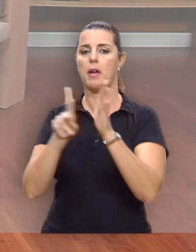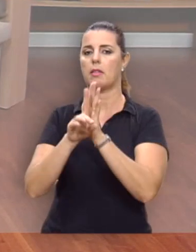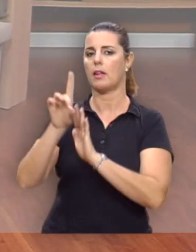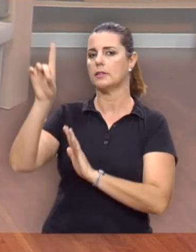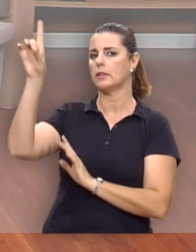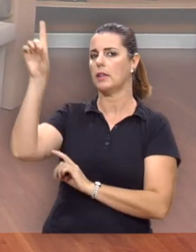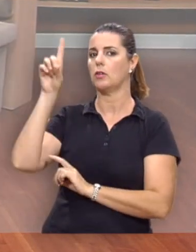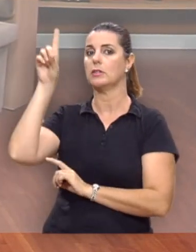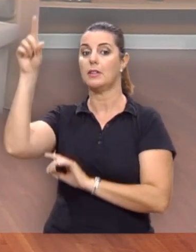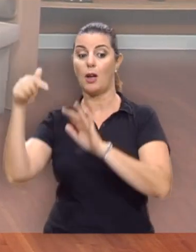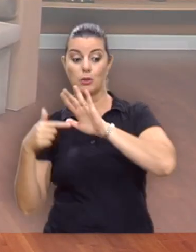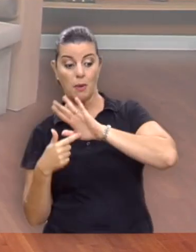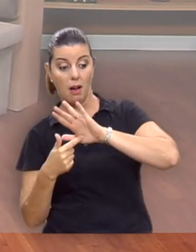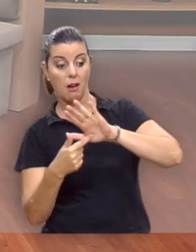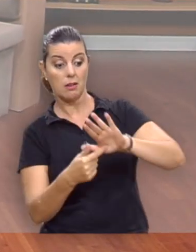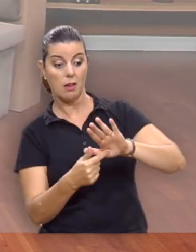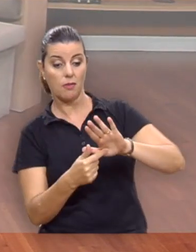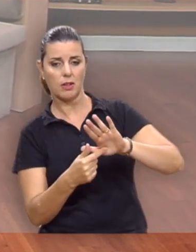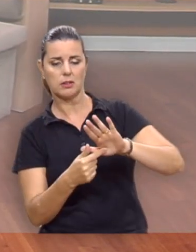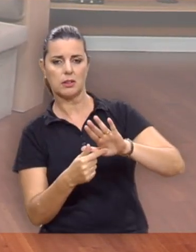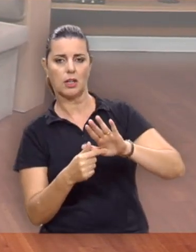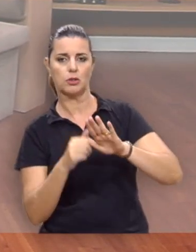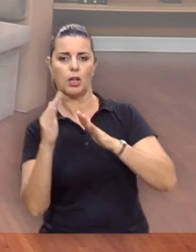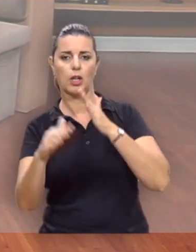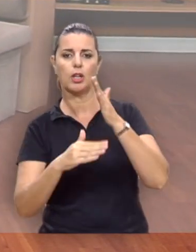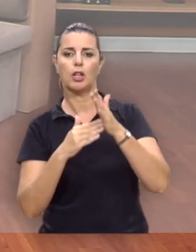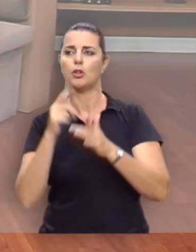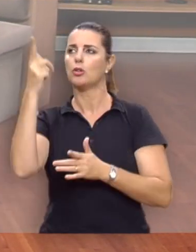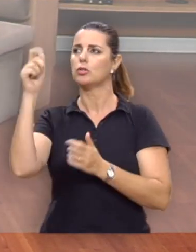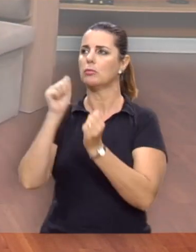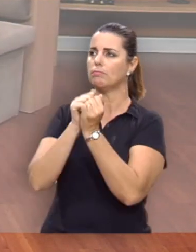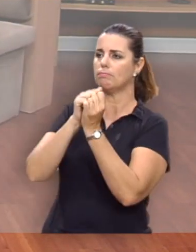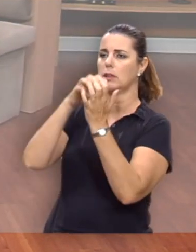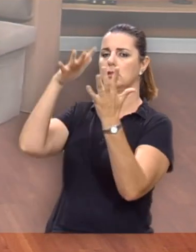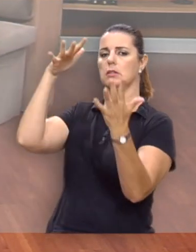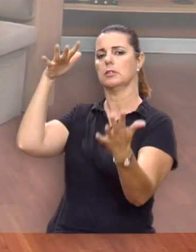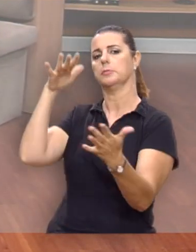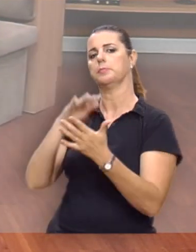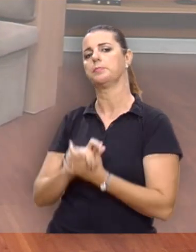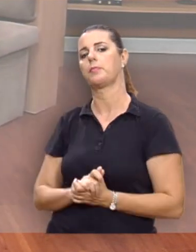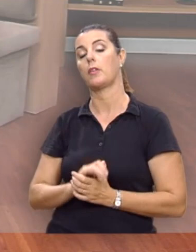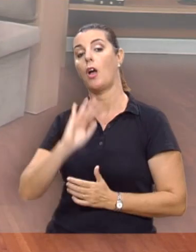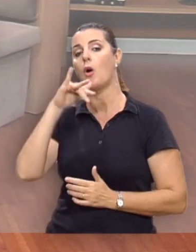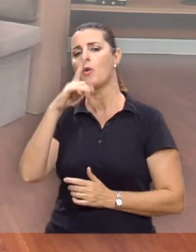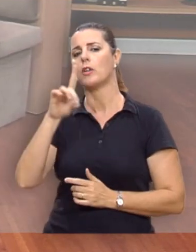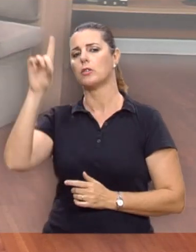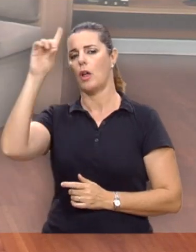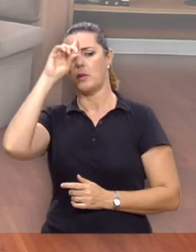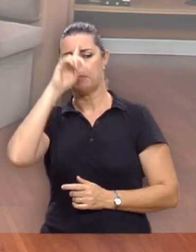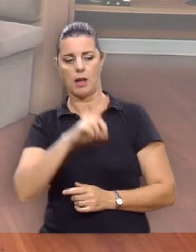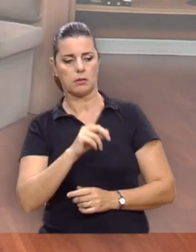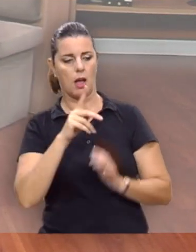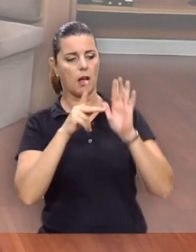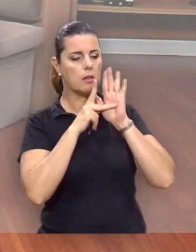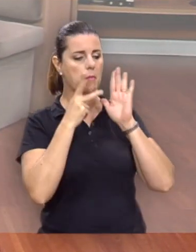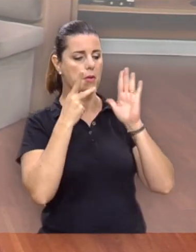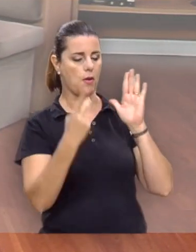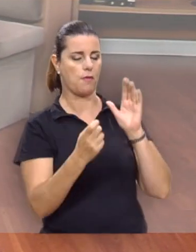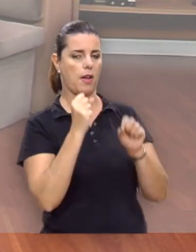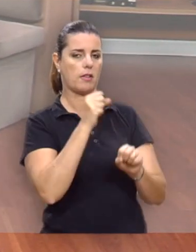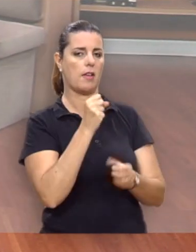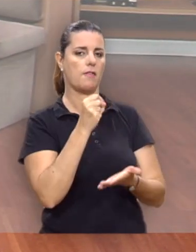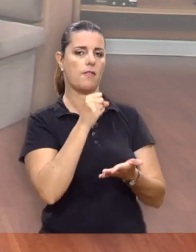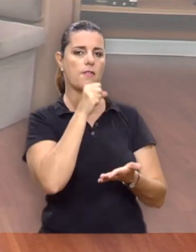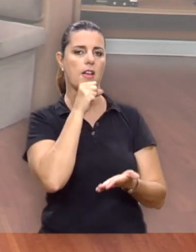É Deus se manifestando em todo o seu resplendor. Quando Deus mandava um profeta lá no Velho